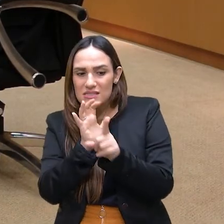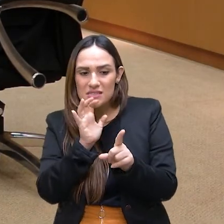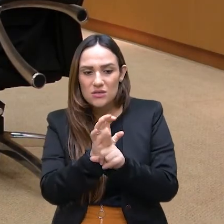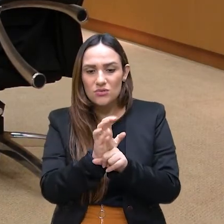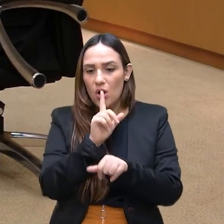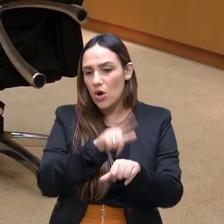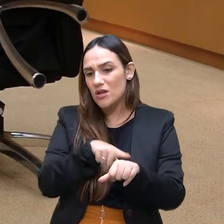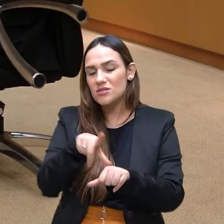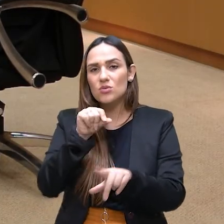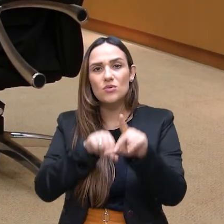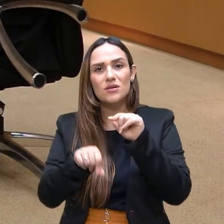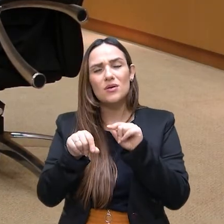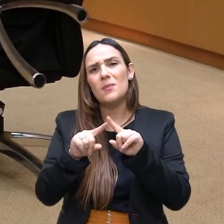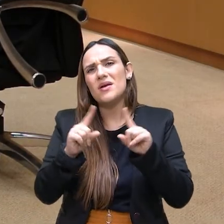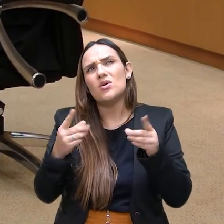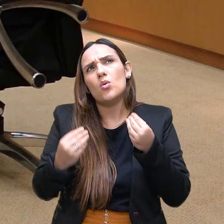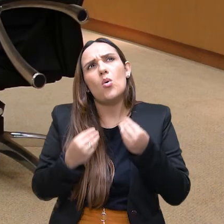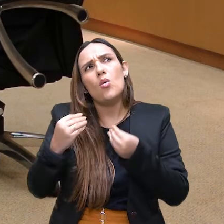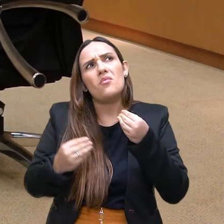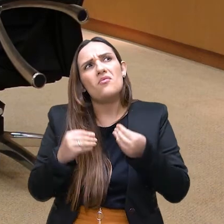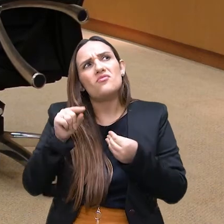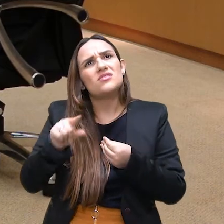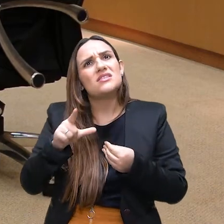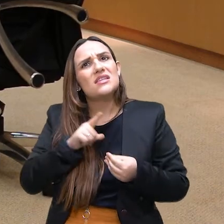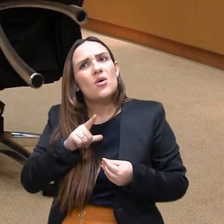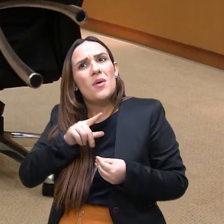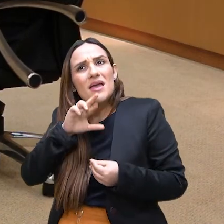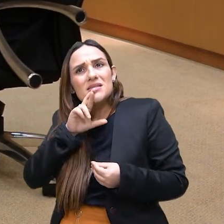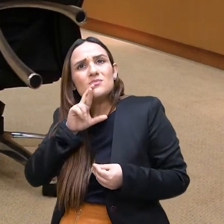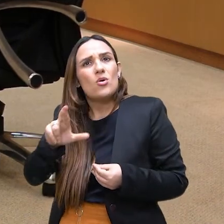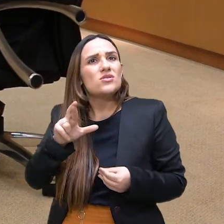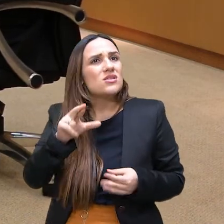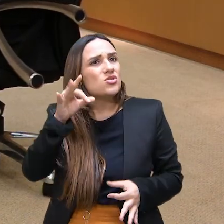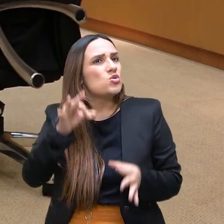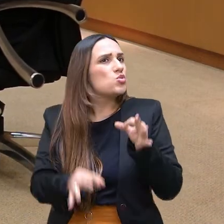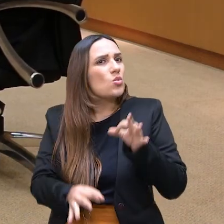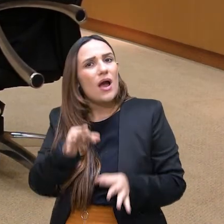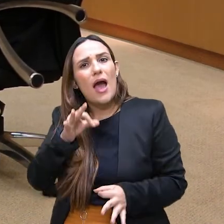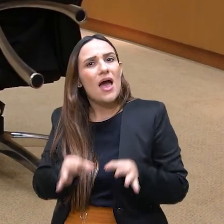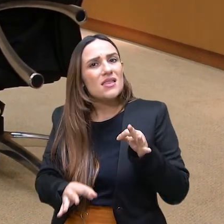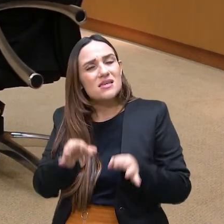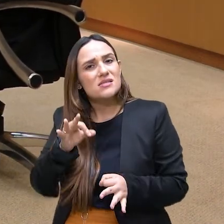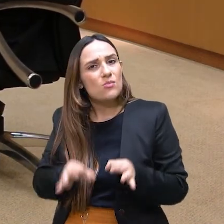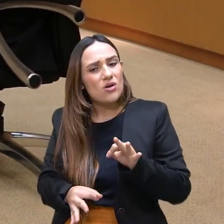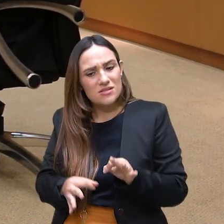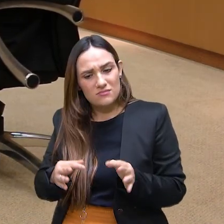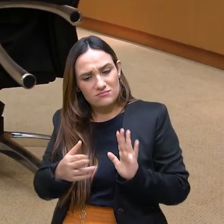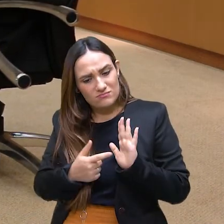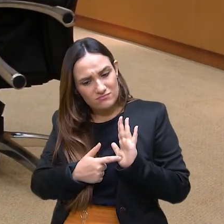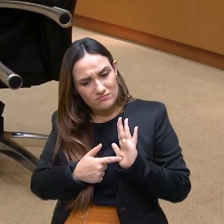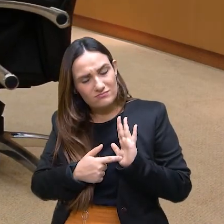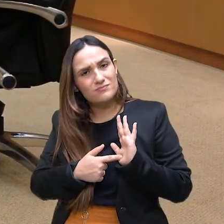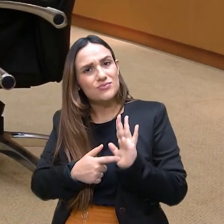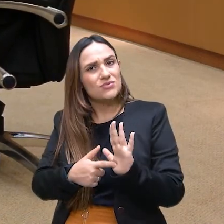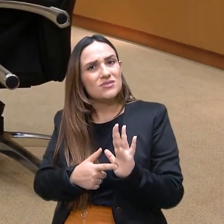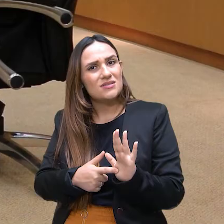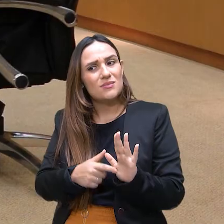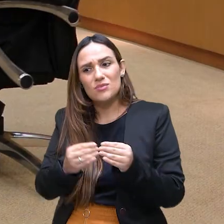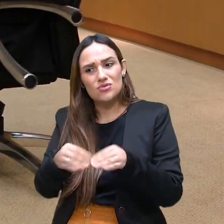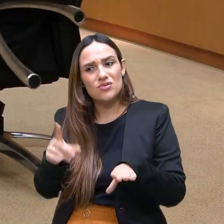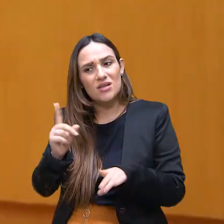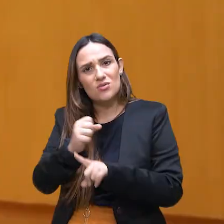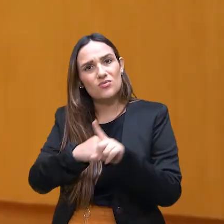julgar, desembargador, sem prejudicar o coletivo? Então, essa é uma questão